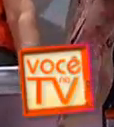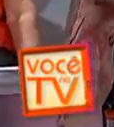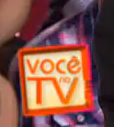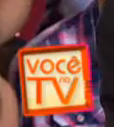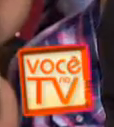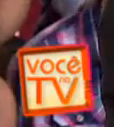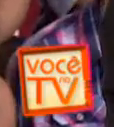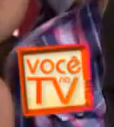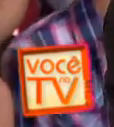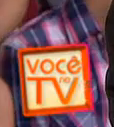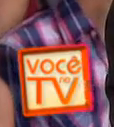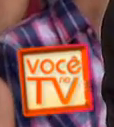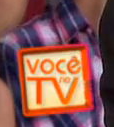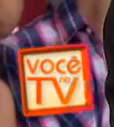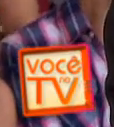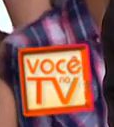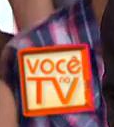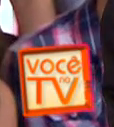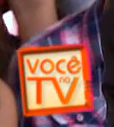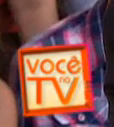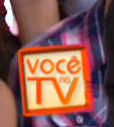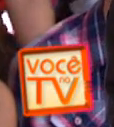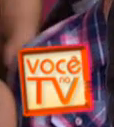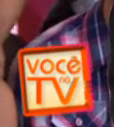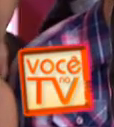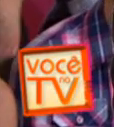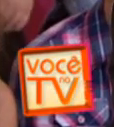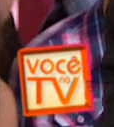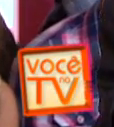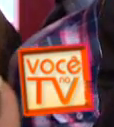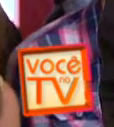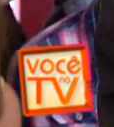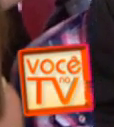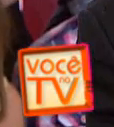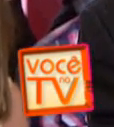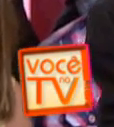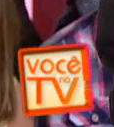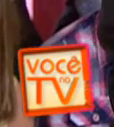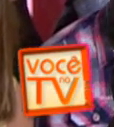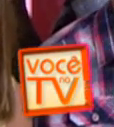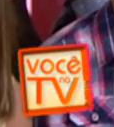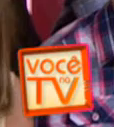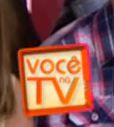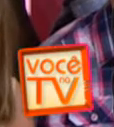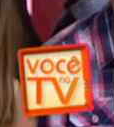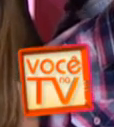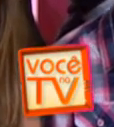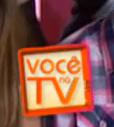puma! Era lindo e continua muito bem pessoal. Era um fruto da época. Ai, não precisas disso. Não precisas